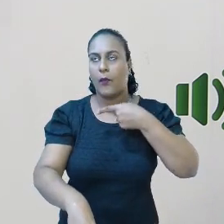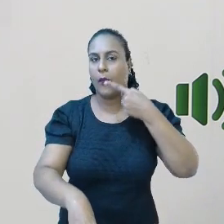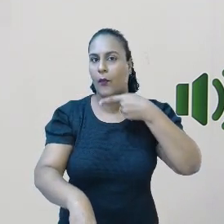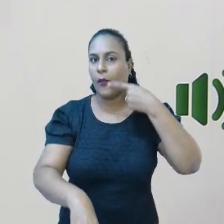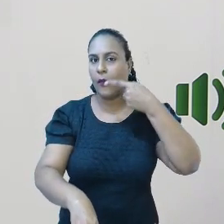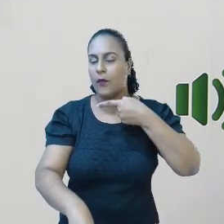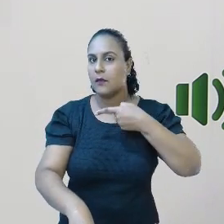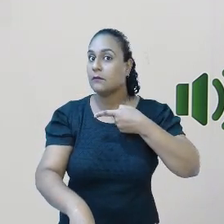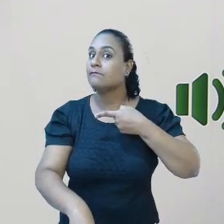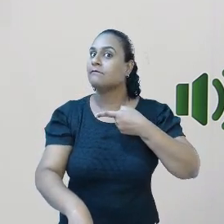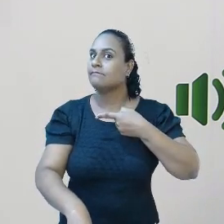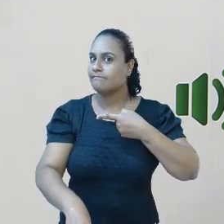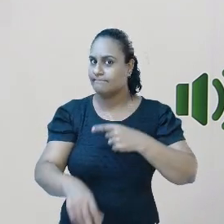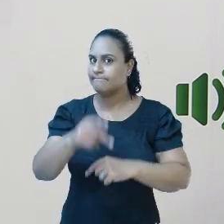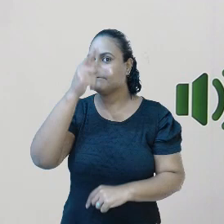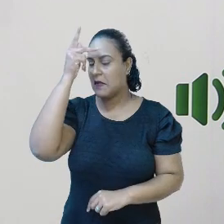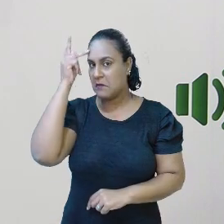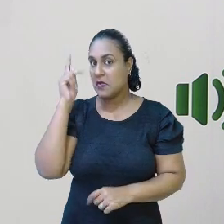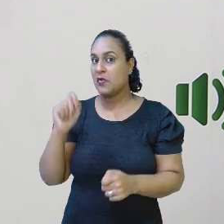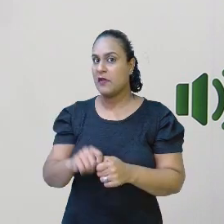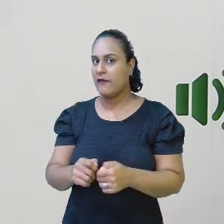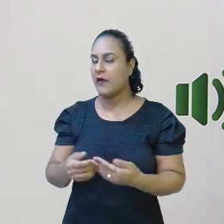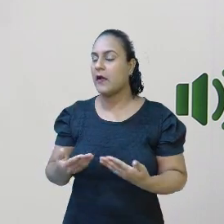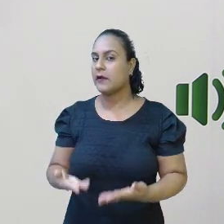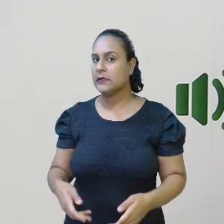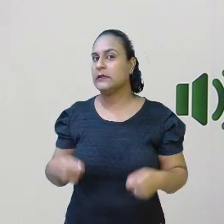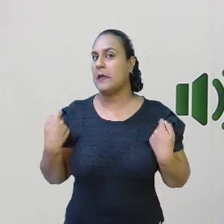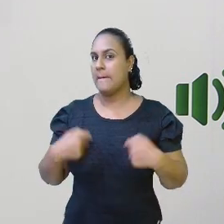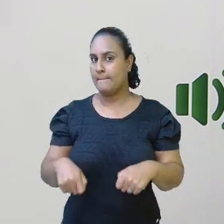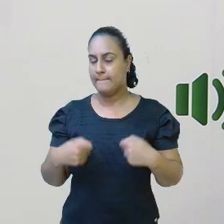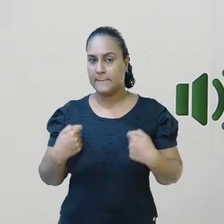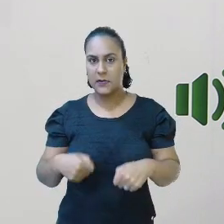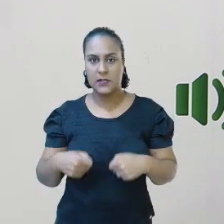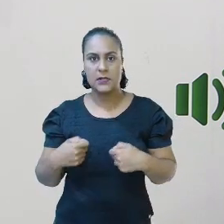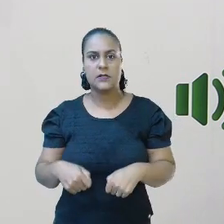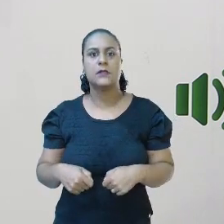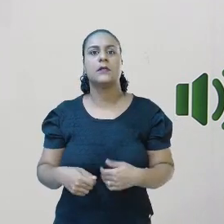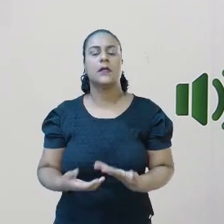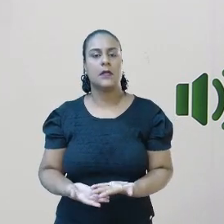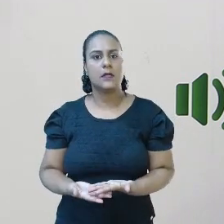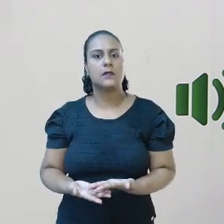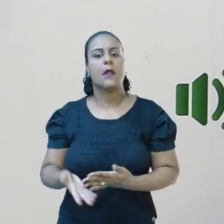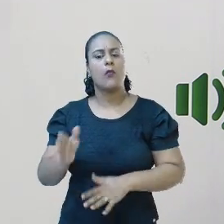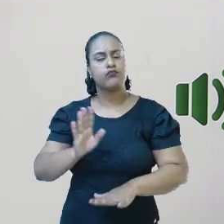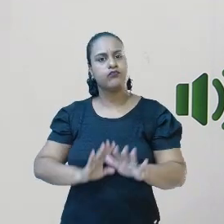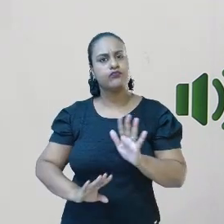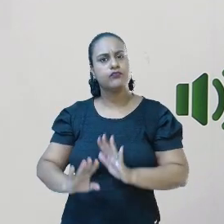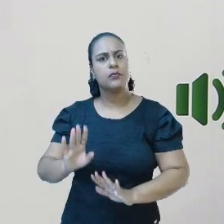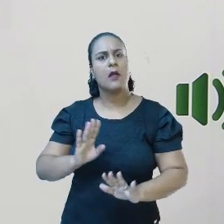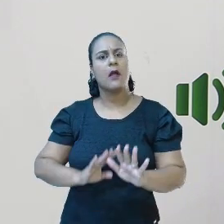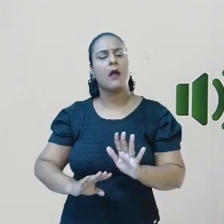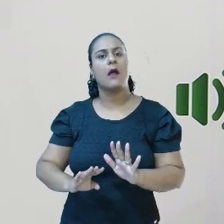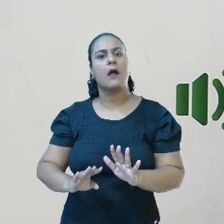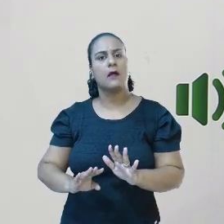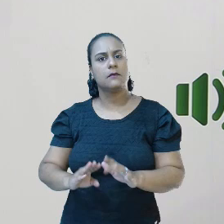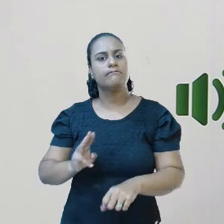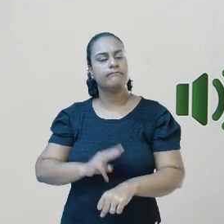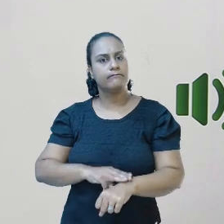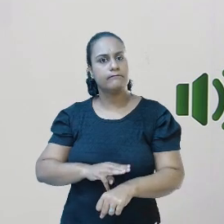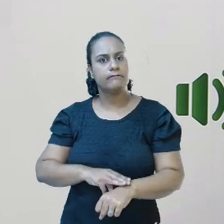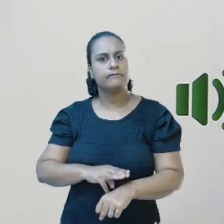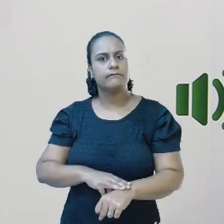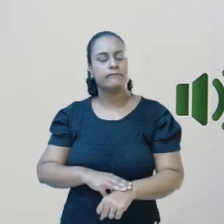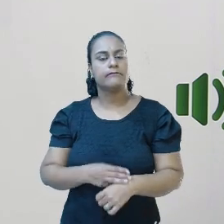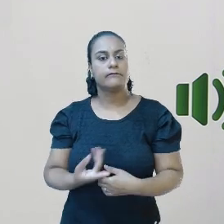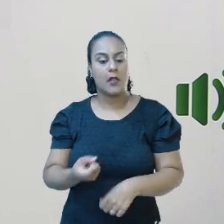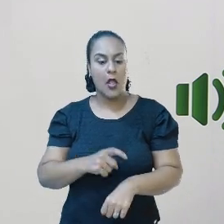faz isso? Pois é. Então a gente precisa também tomar cuidado nesse momento. Na